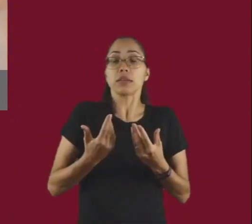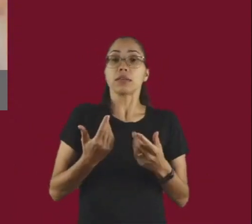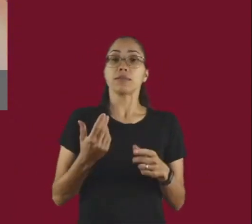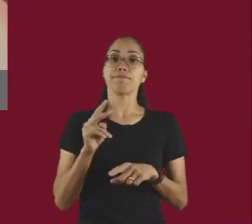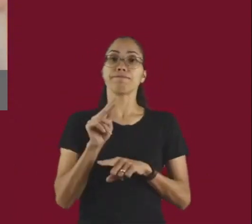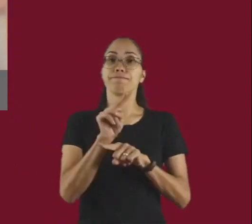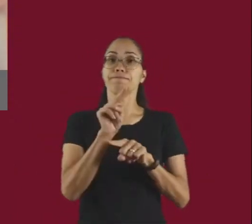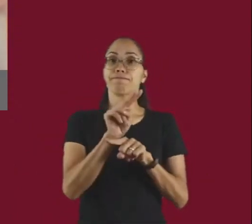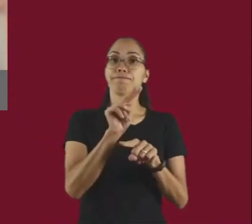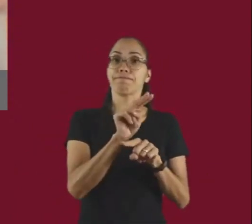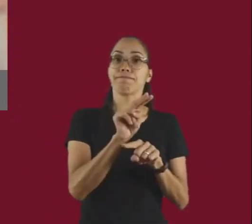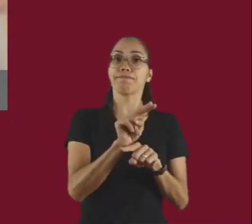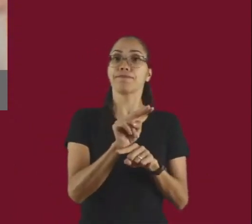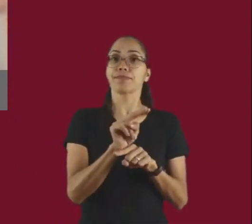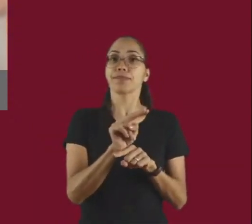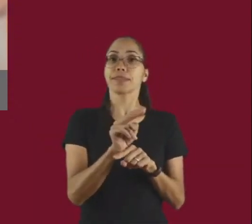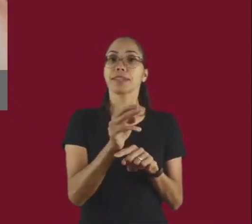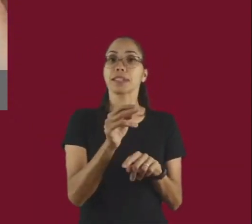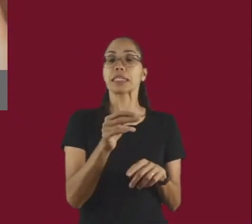a gente tem que fazer